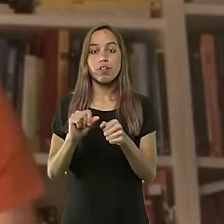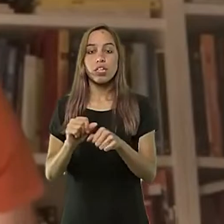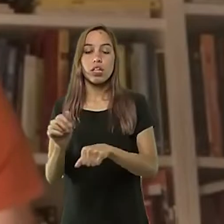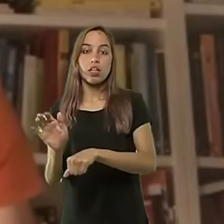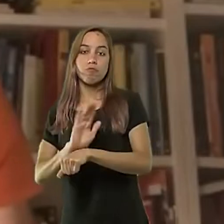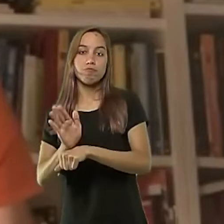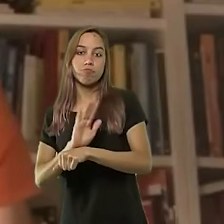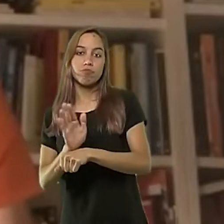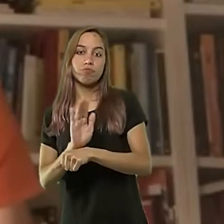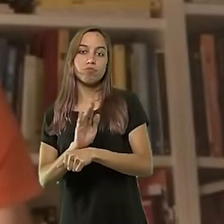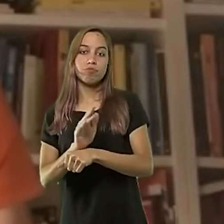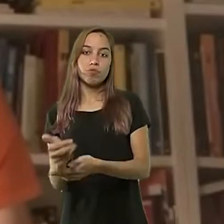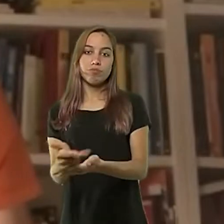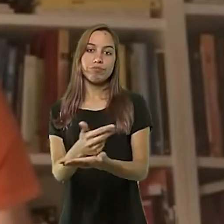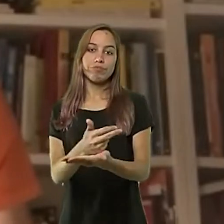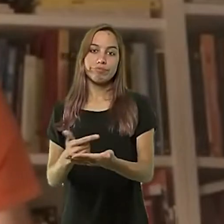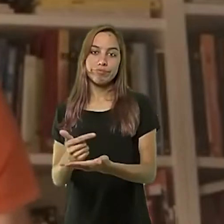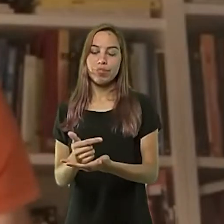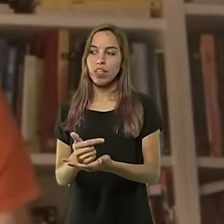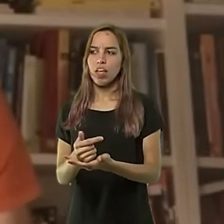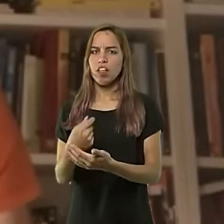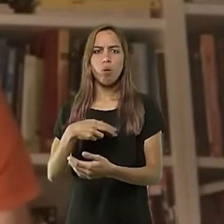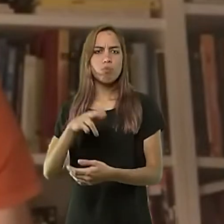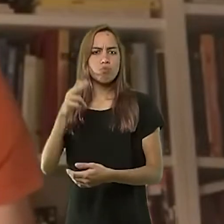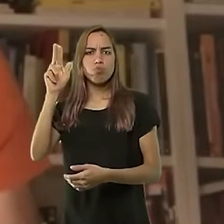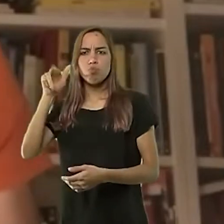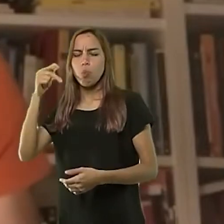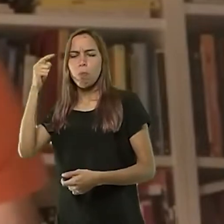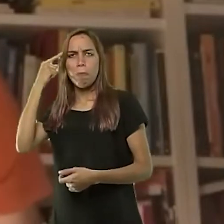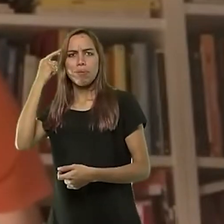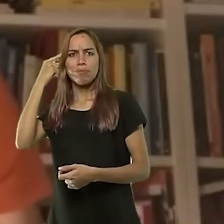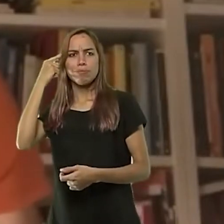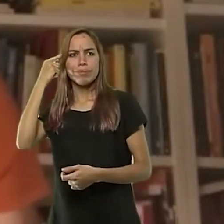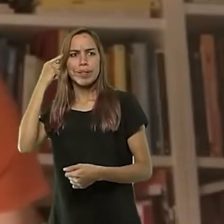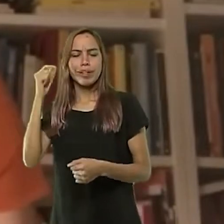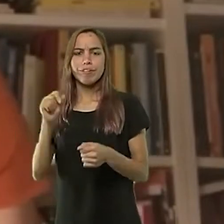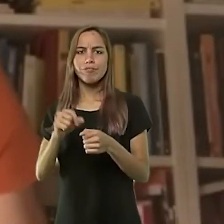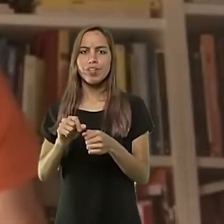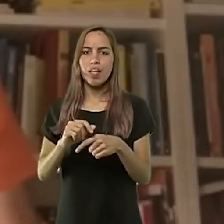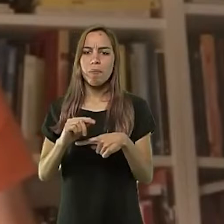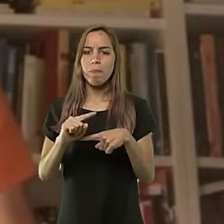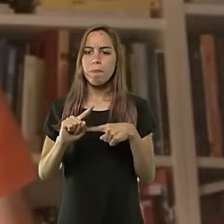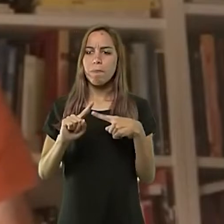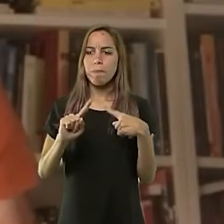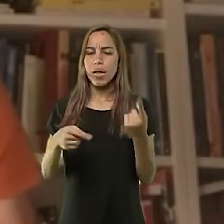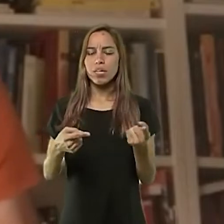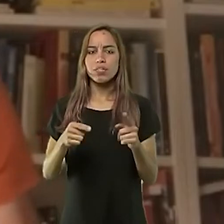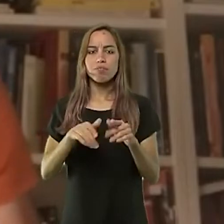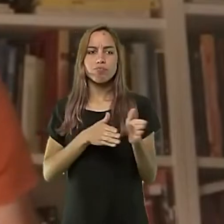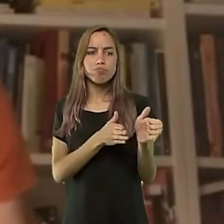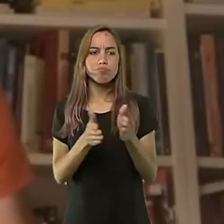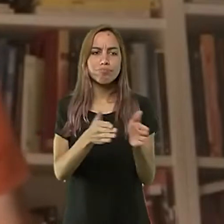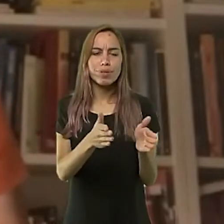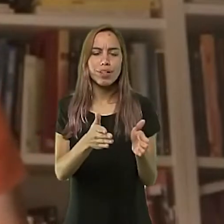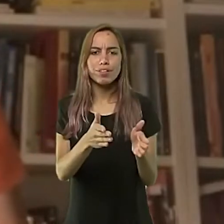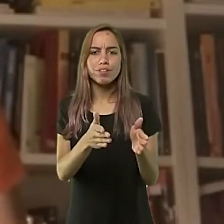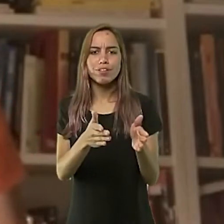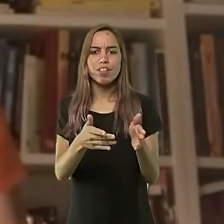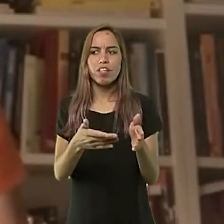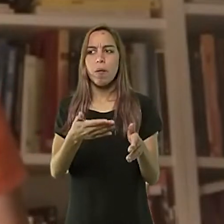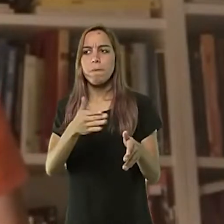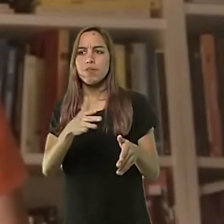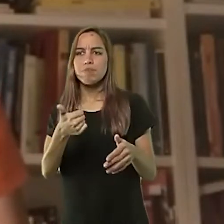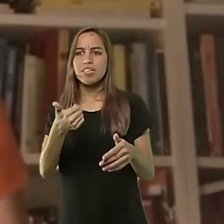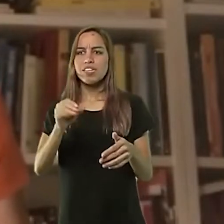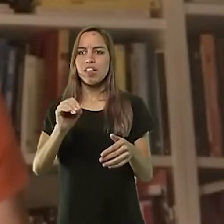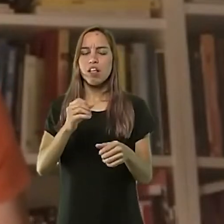que eu nunca pensei vir a fazer parte. Mas durante cerca de 10 anos ou mais de 10 anos acabei